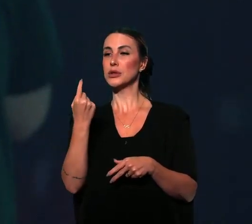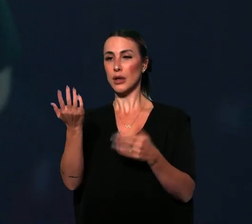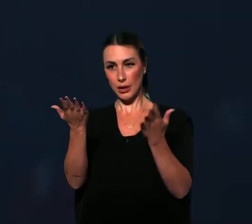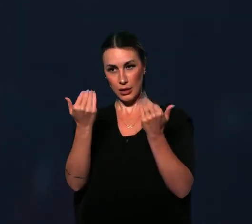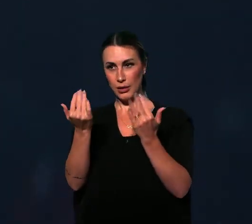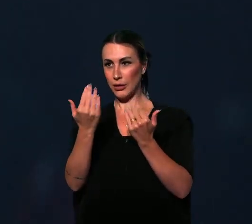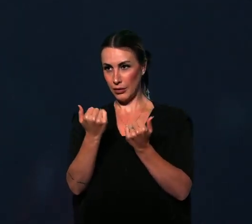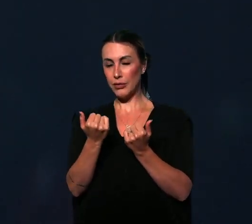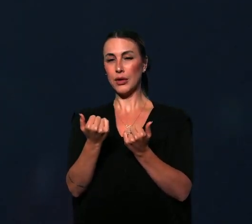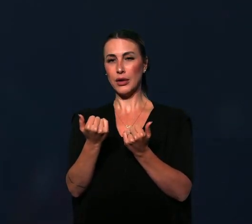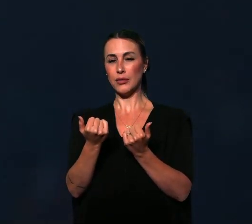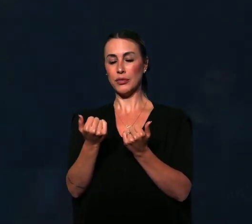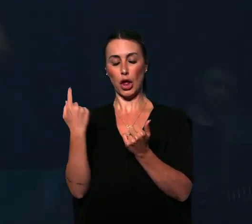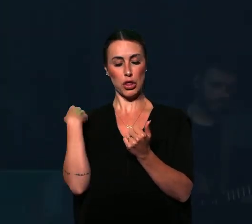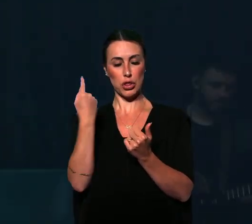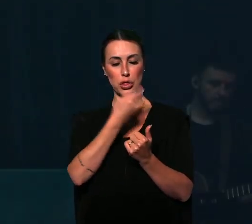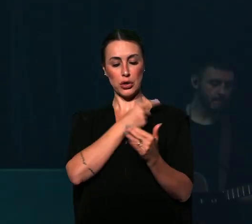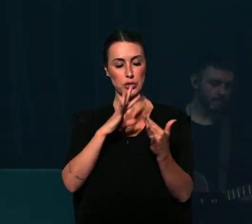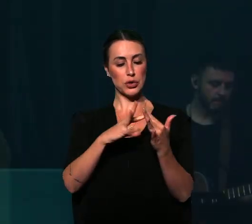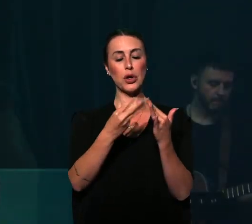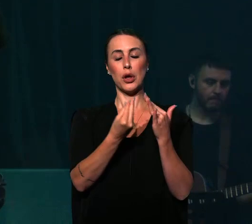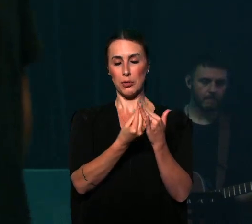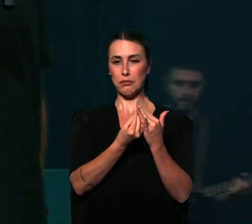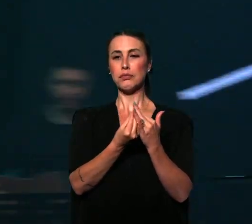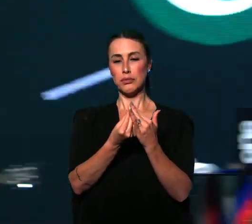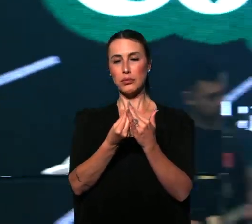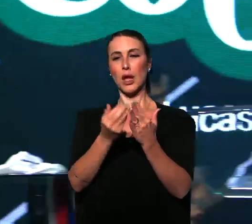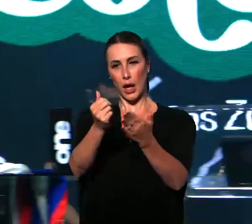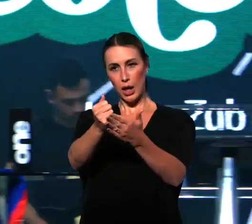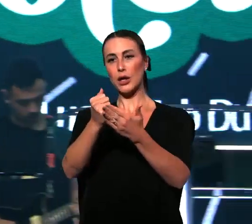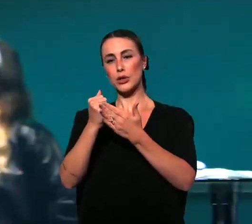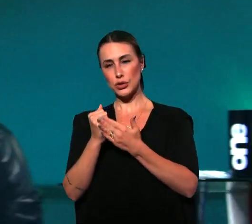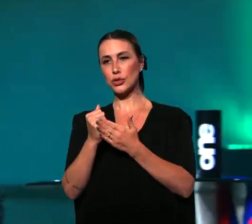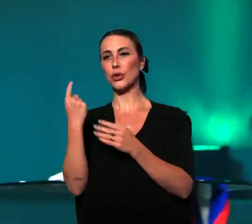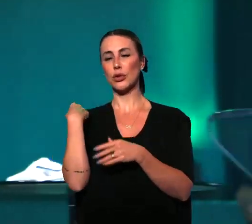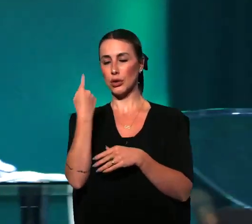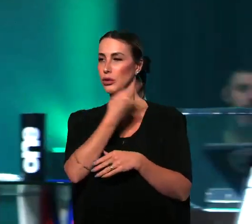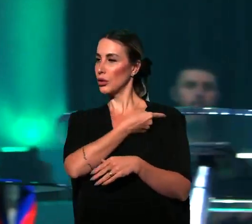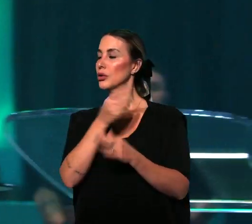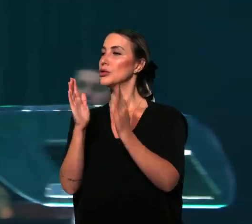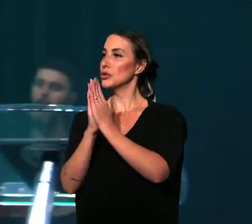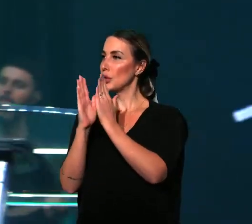resposta é nossa, meu irmão. Vem para cá, ajuda a gente a orar para os nossos irmãos aqui também, em nome de Jesus.